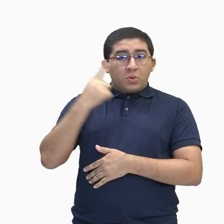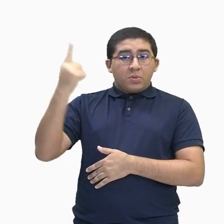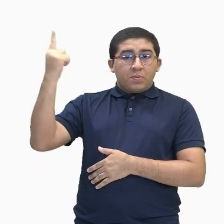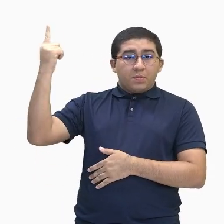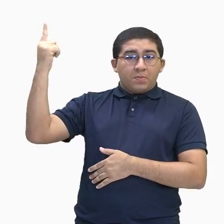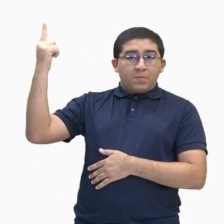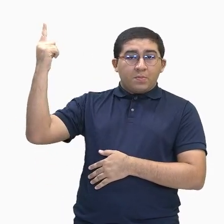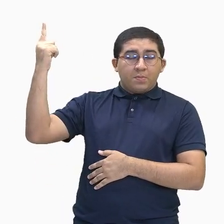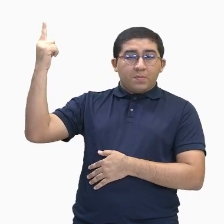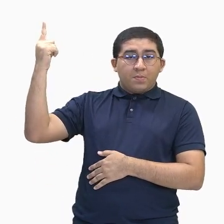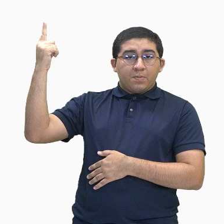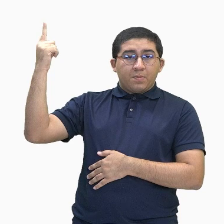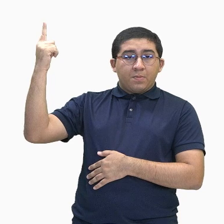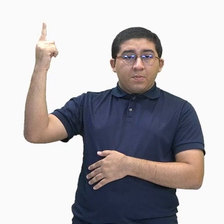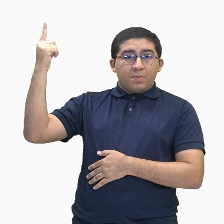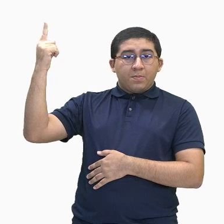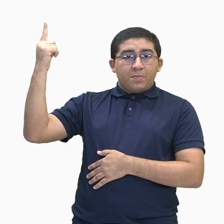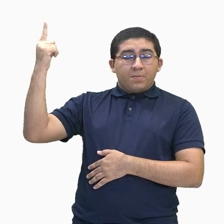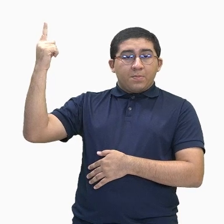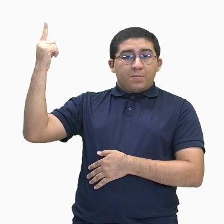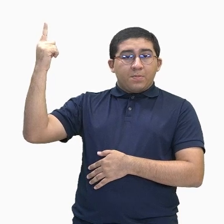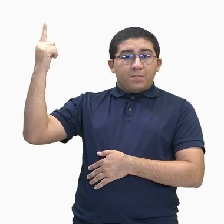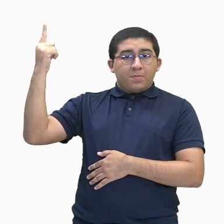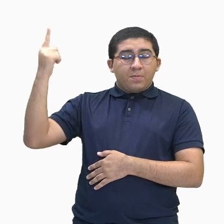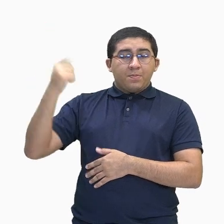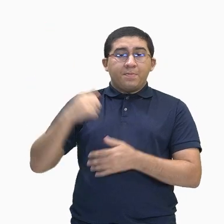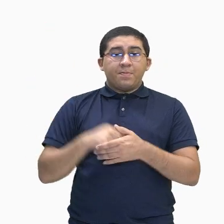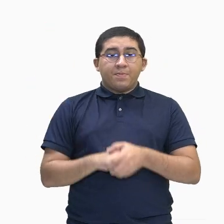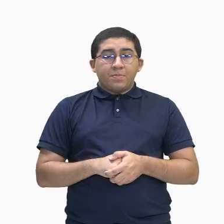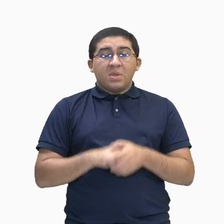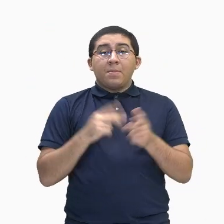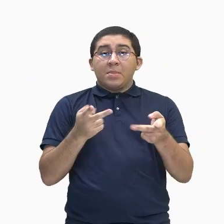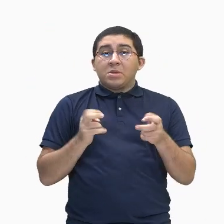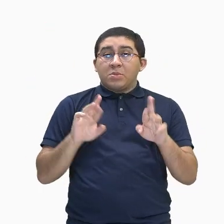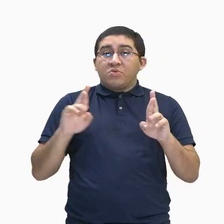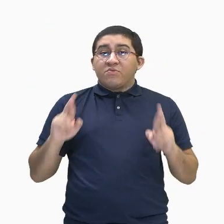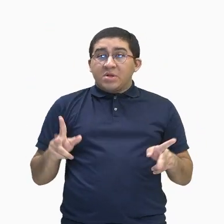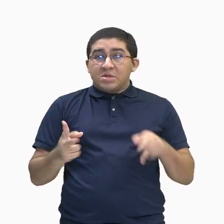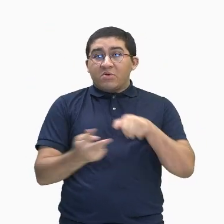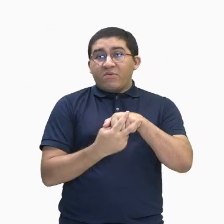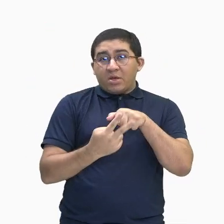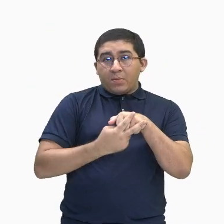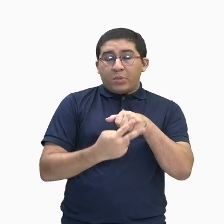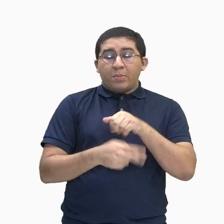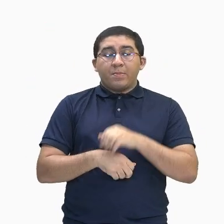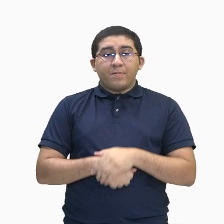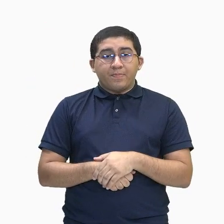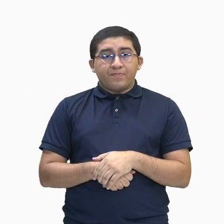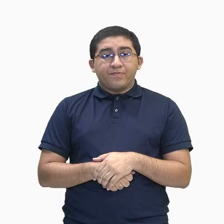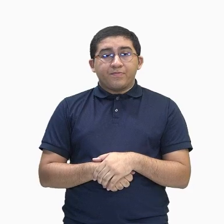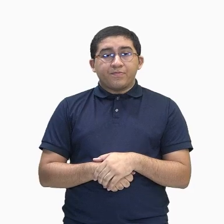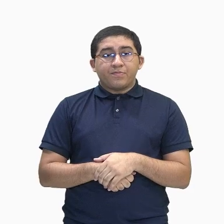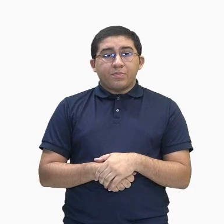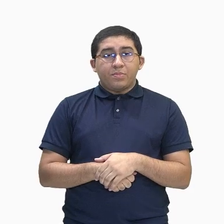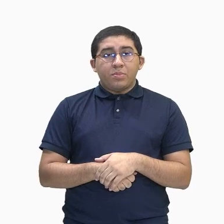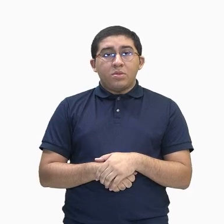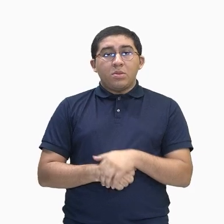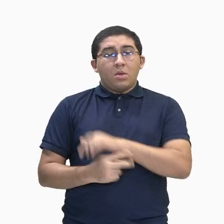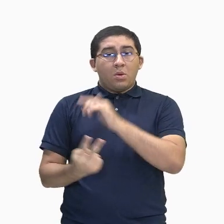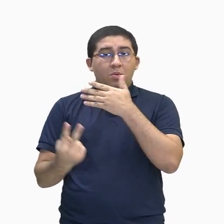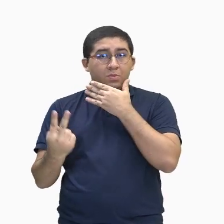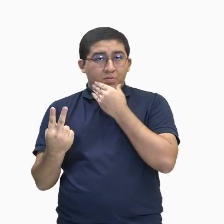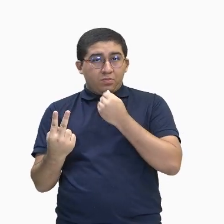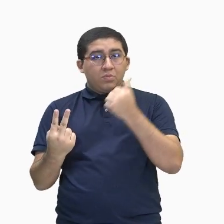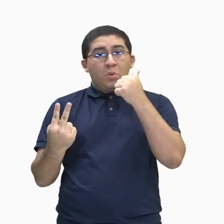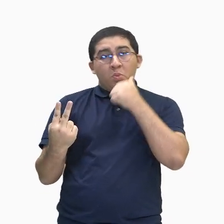an old house. Aqui dá para ver a diferença entre ambas as formas verbais. Tá, então Pedro e a Potira, o